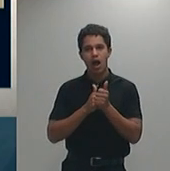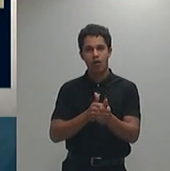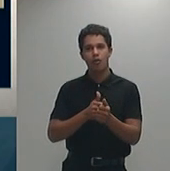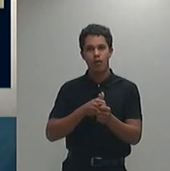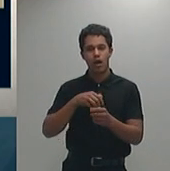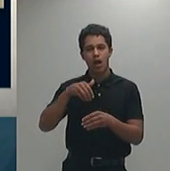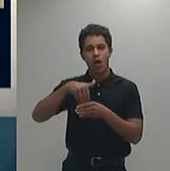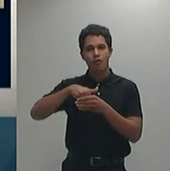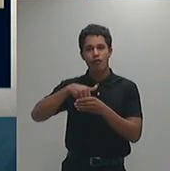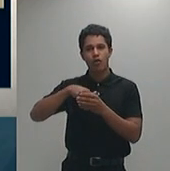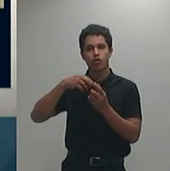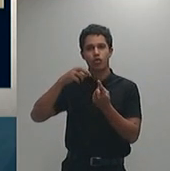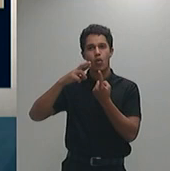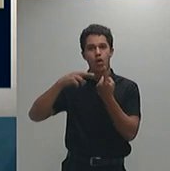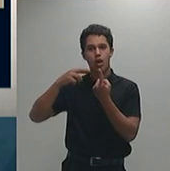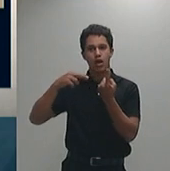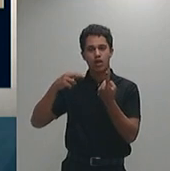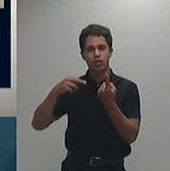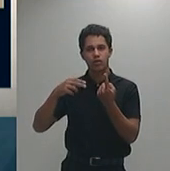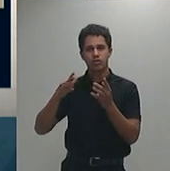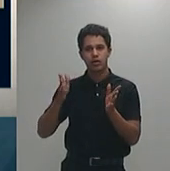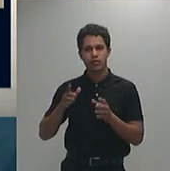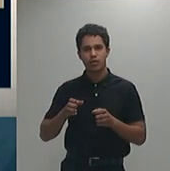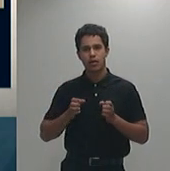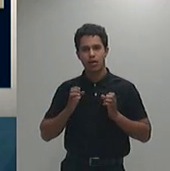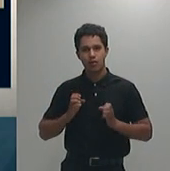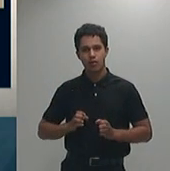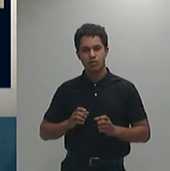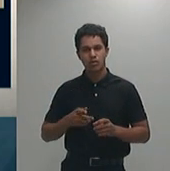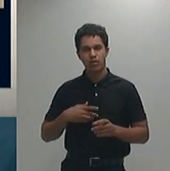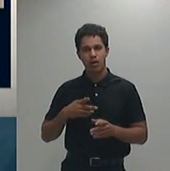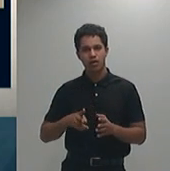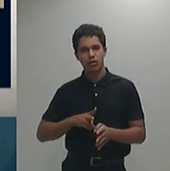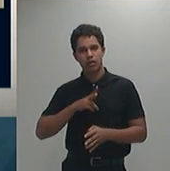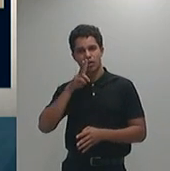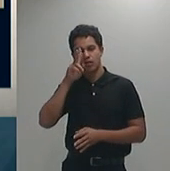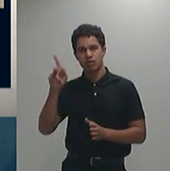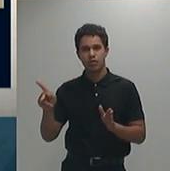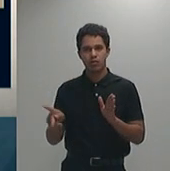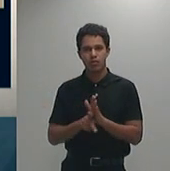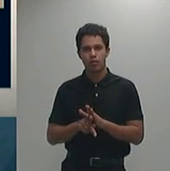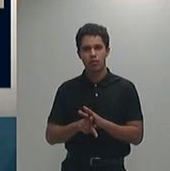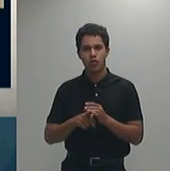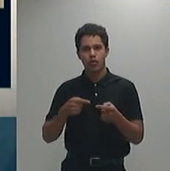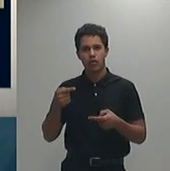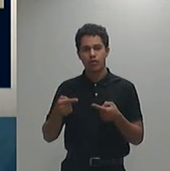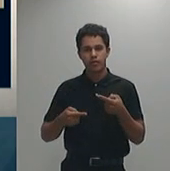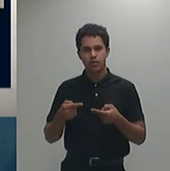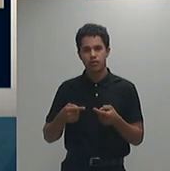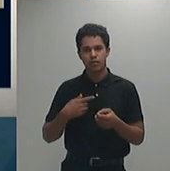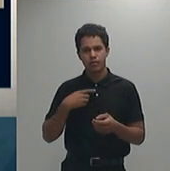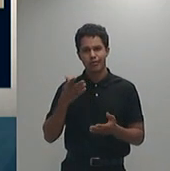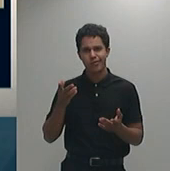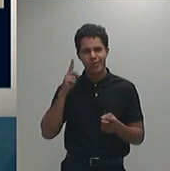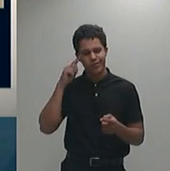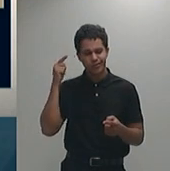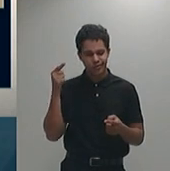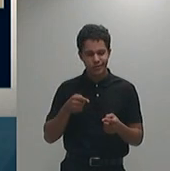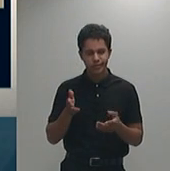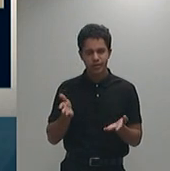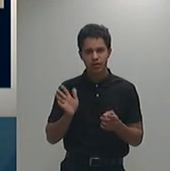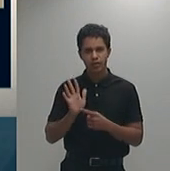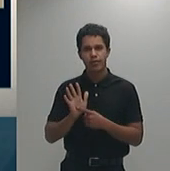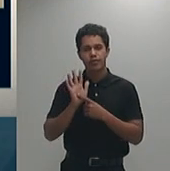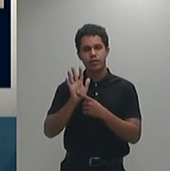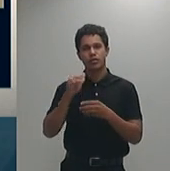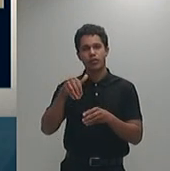já que a minha posição é vencida quanto ao próprio cabimento do conflito pelos motivos que já estão expostas